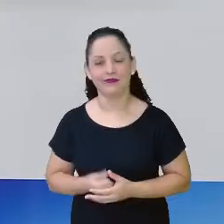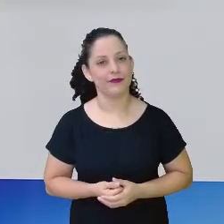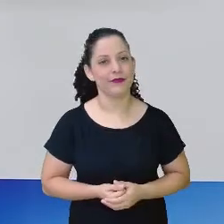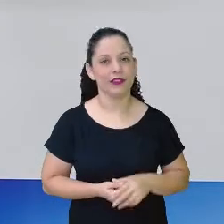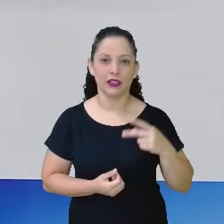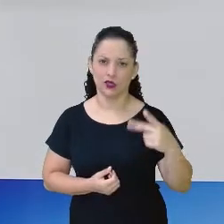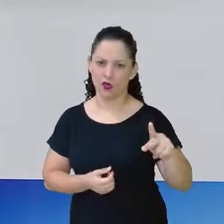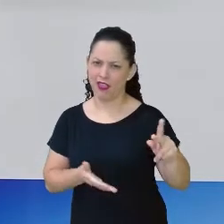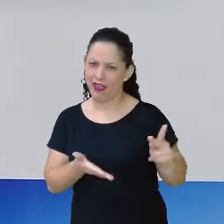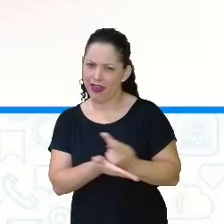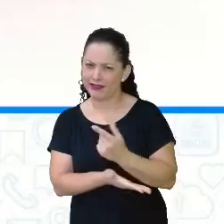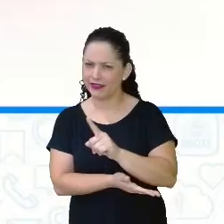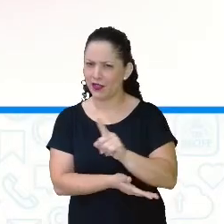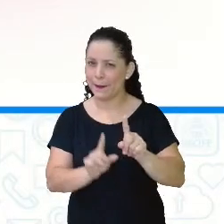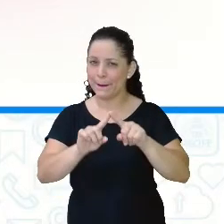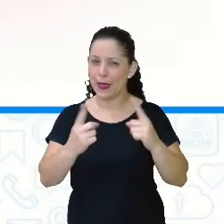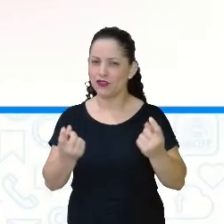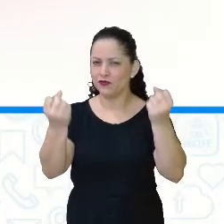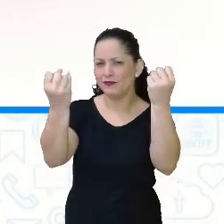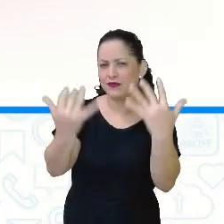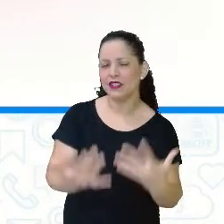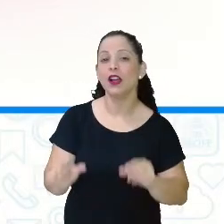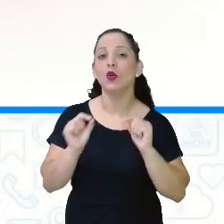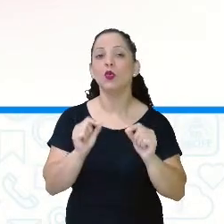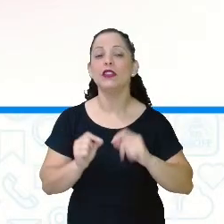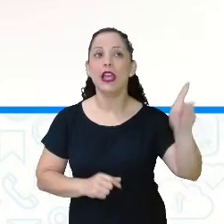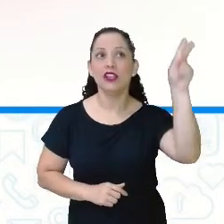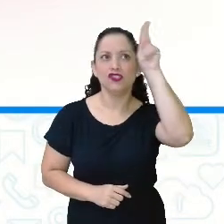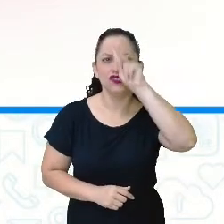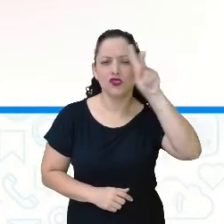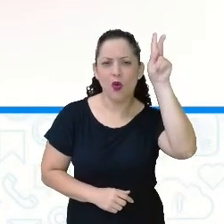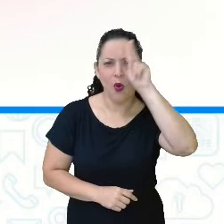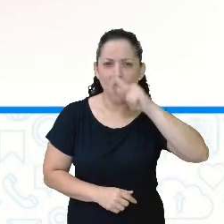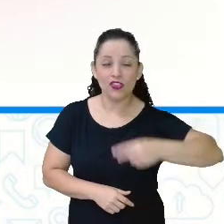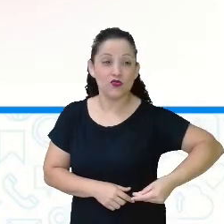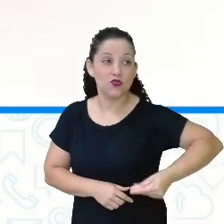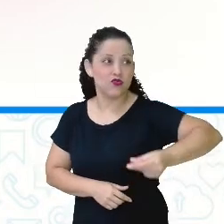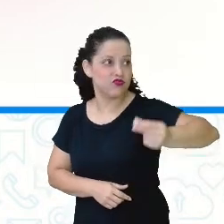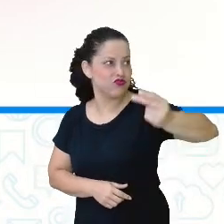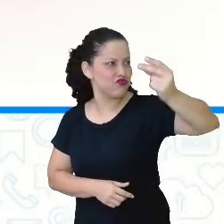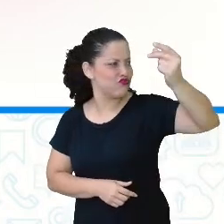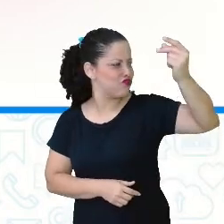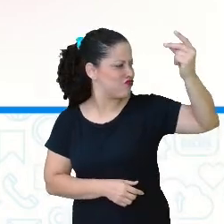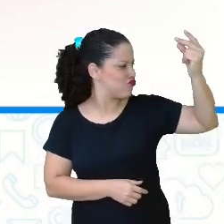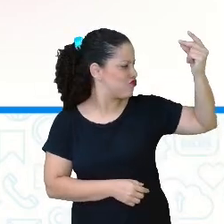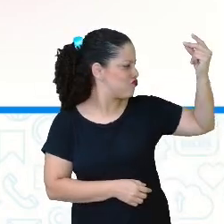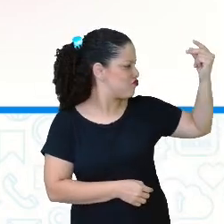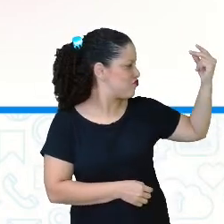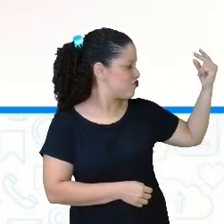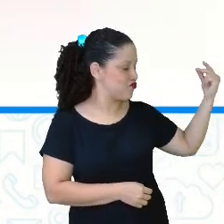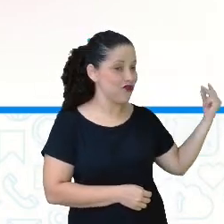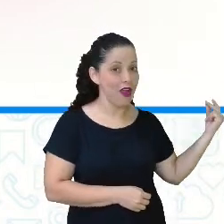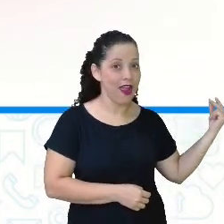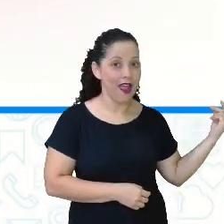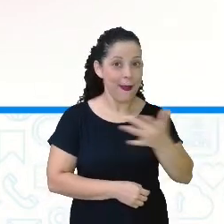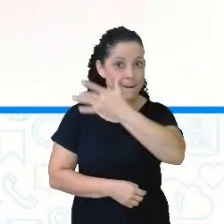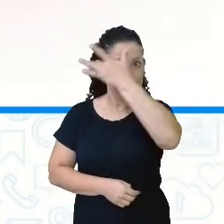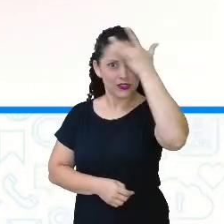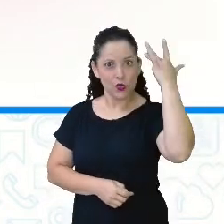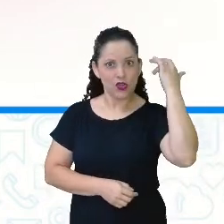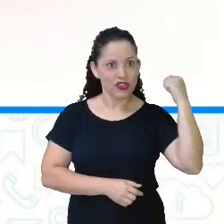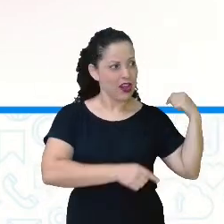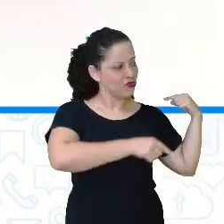errada, tá certo? Os contos de fadas são histórias que, desde a antiguidade, ou seja, lá atrás, as pessoas